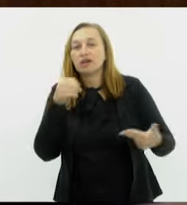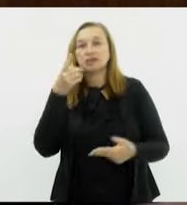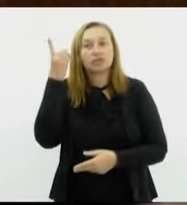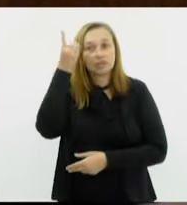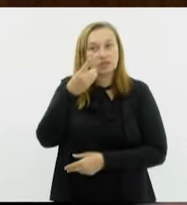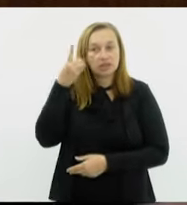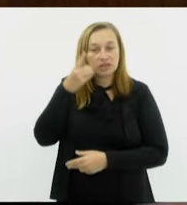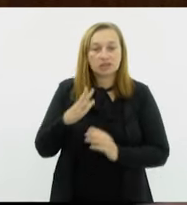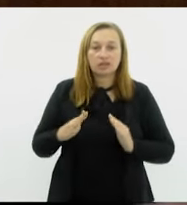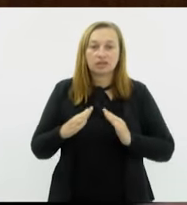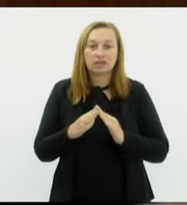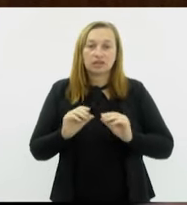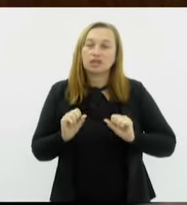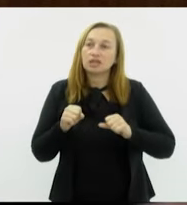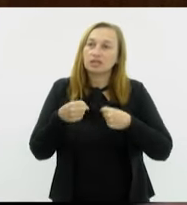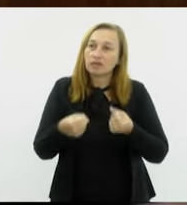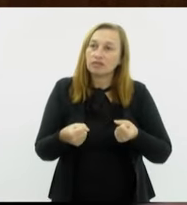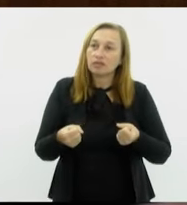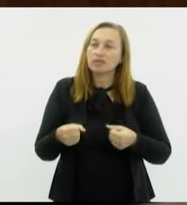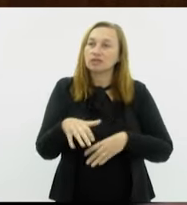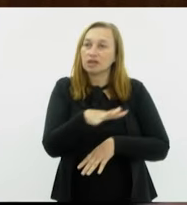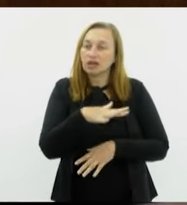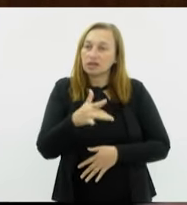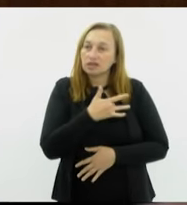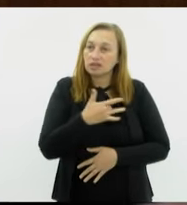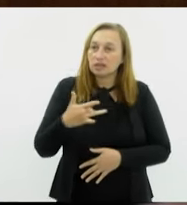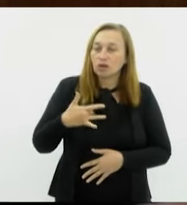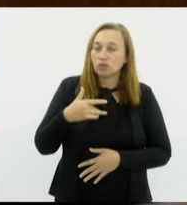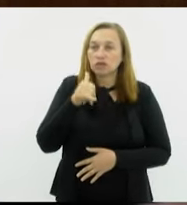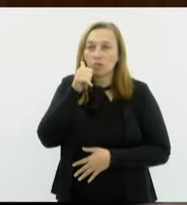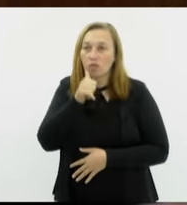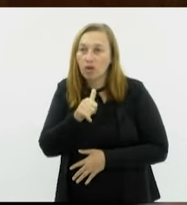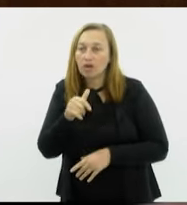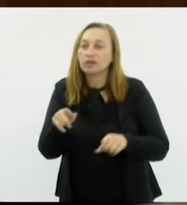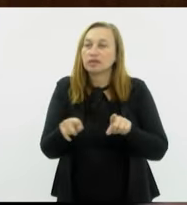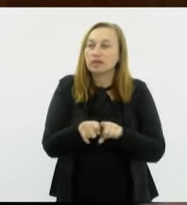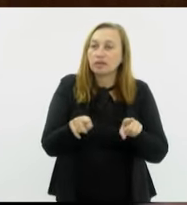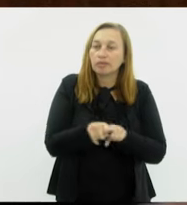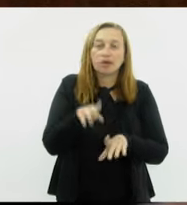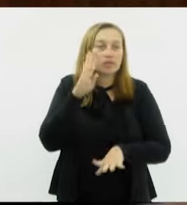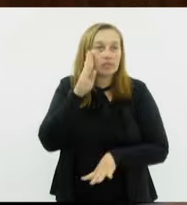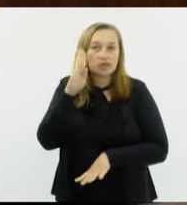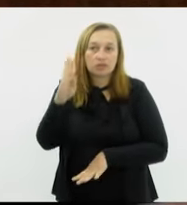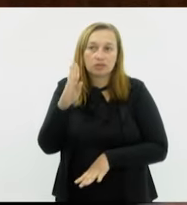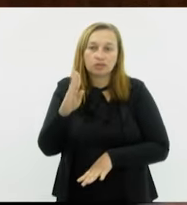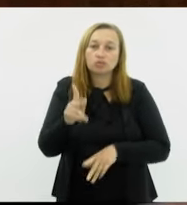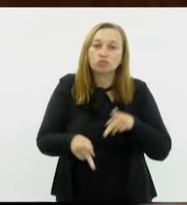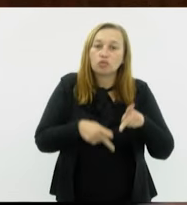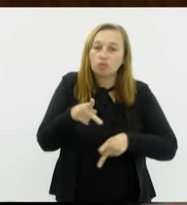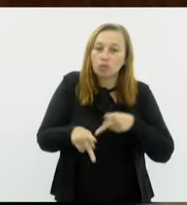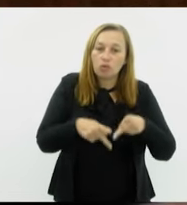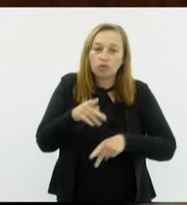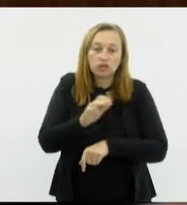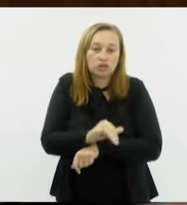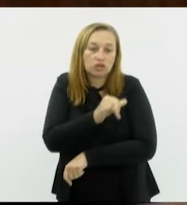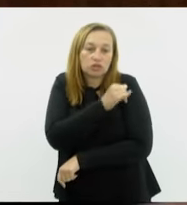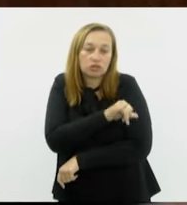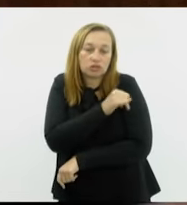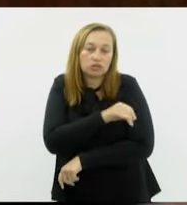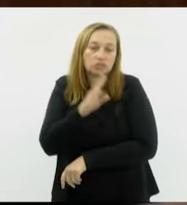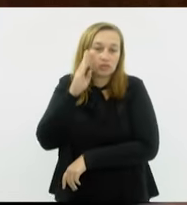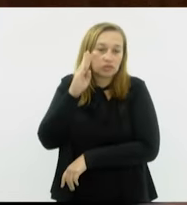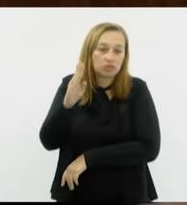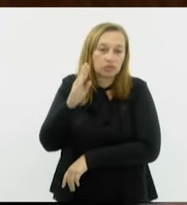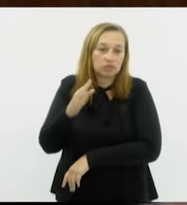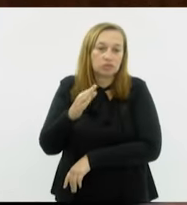em defesa não só da causa da saúde, da causa da mulher, mas principalmente na defesa da população do nosso Estado de Janeiro,